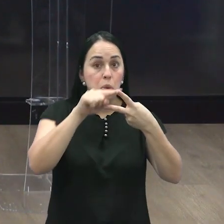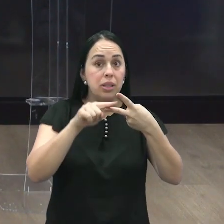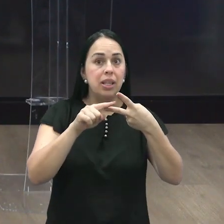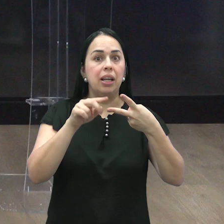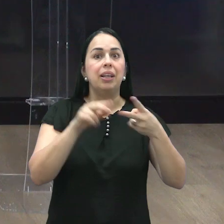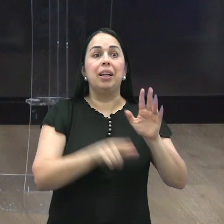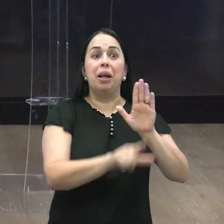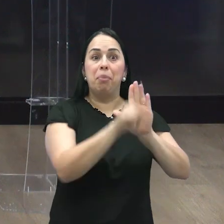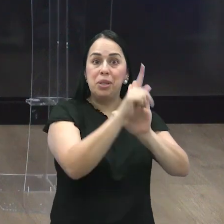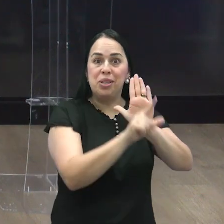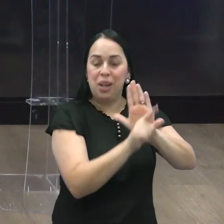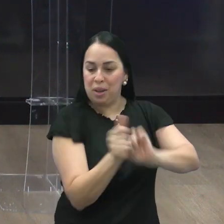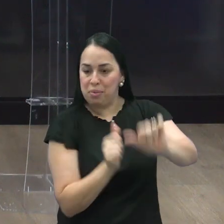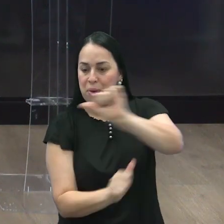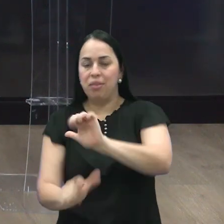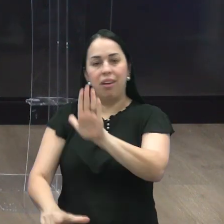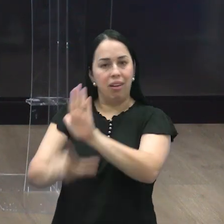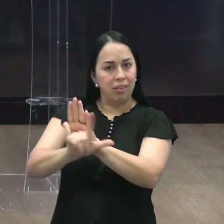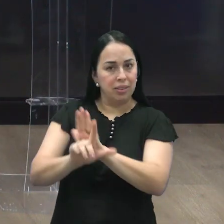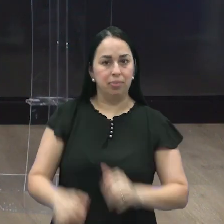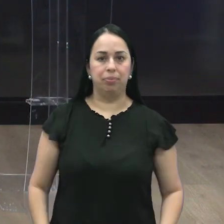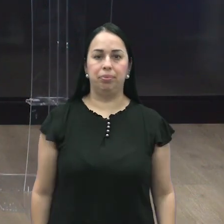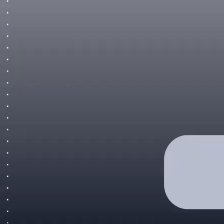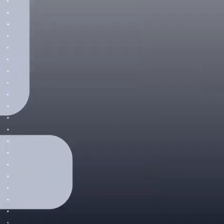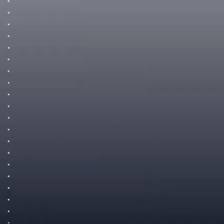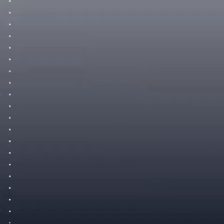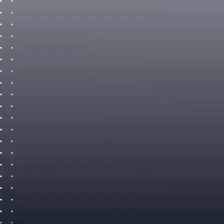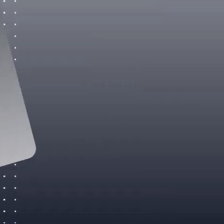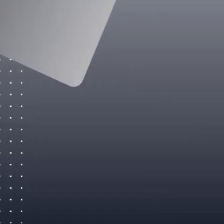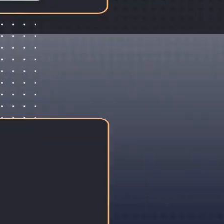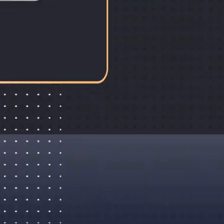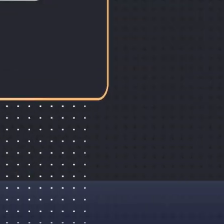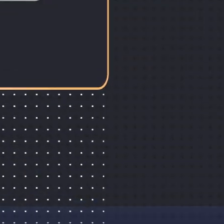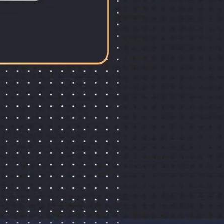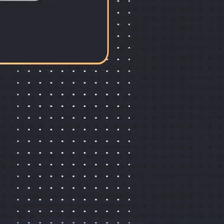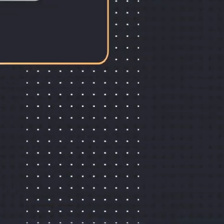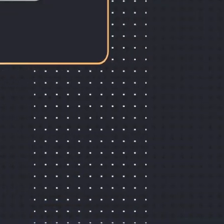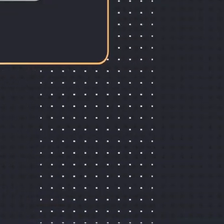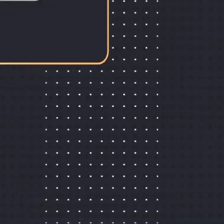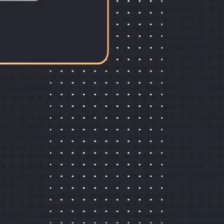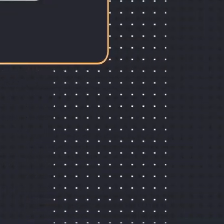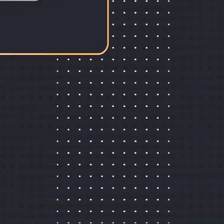novas regras que entraram em vigor aqui na cidade.